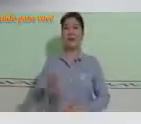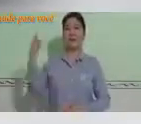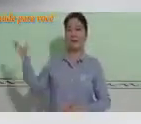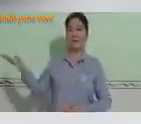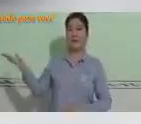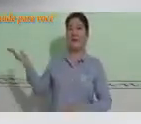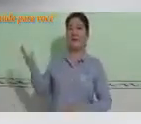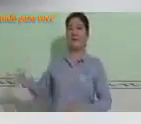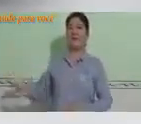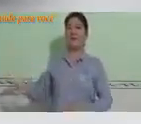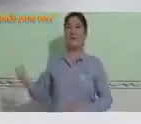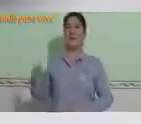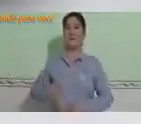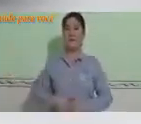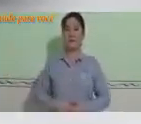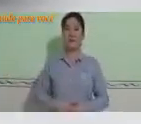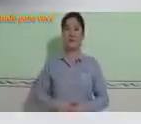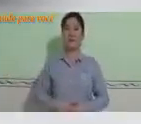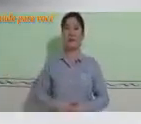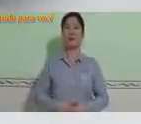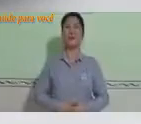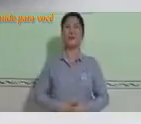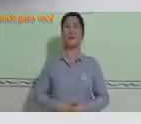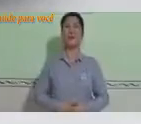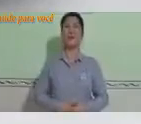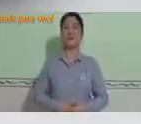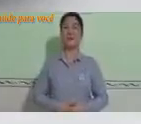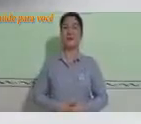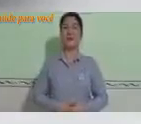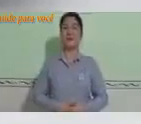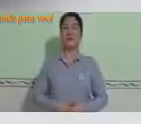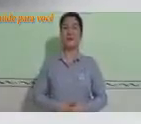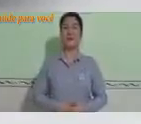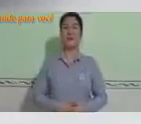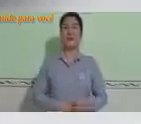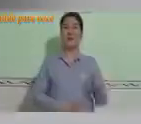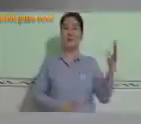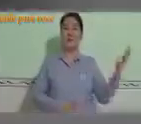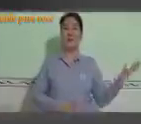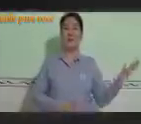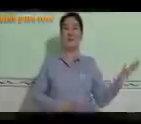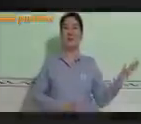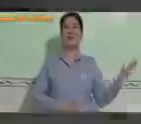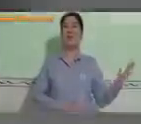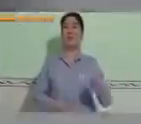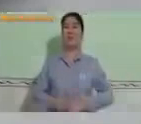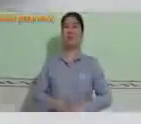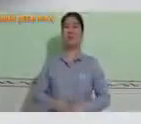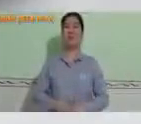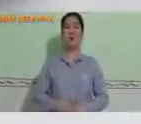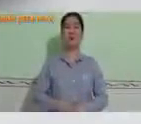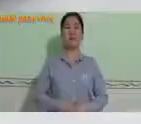pessoa, vírgula, mas é importante que o colírio seja indicado pelo oftalmologista para evitar complicações devido ao